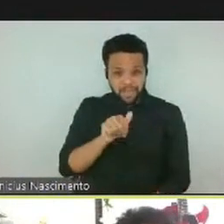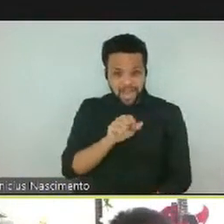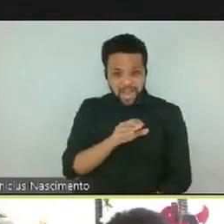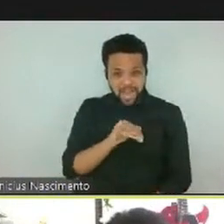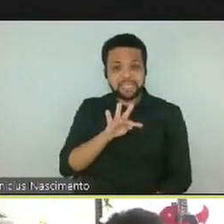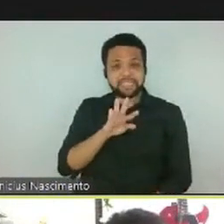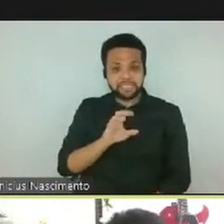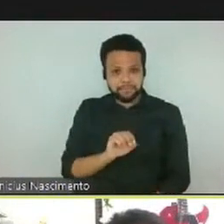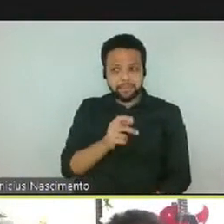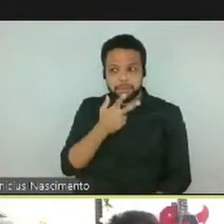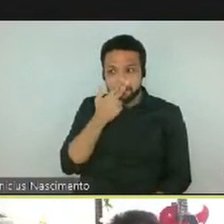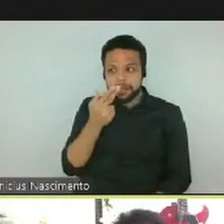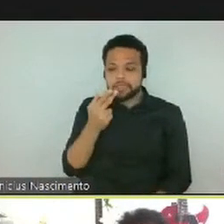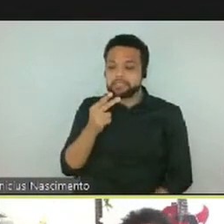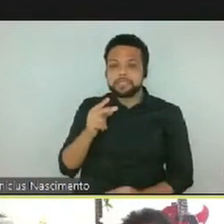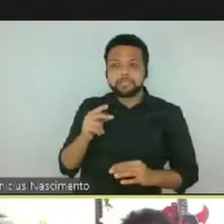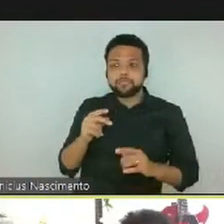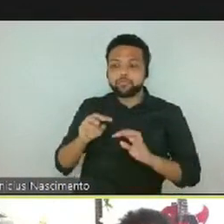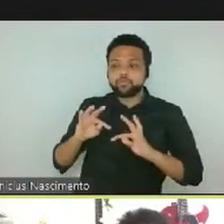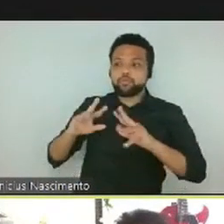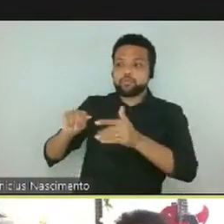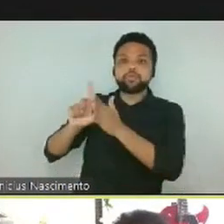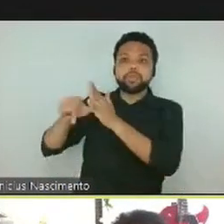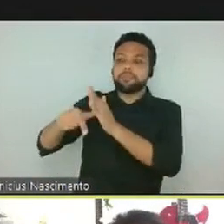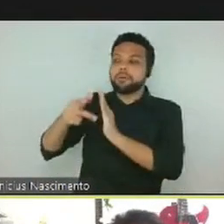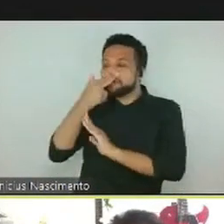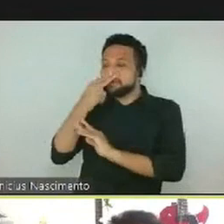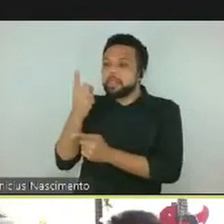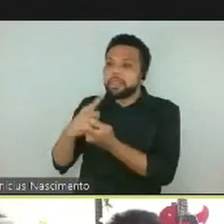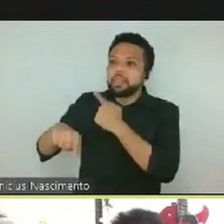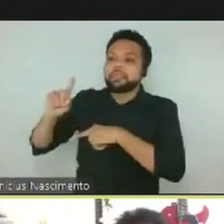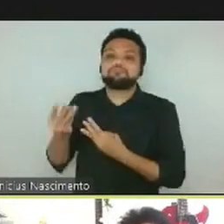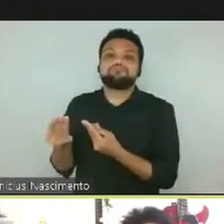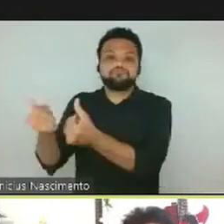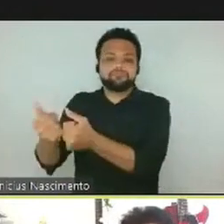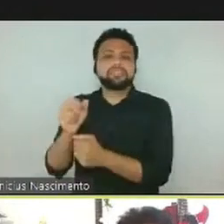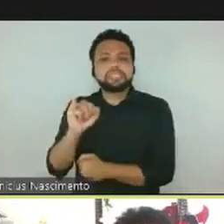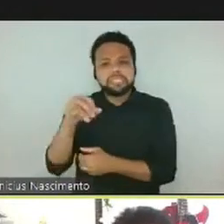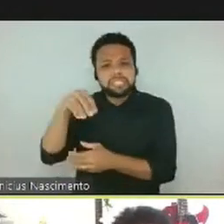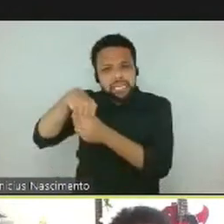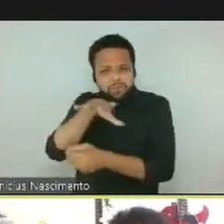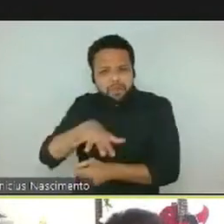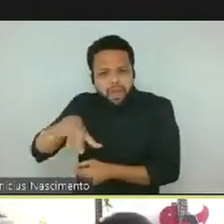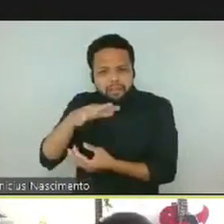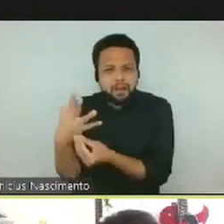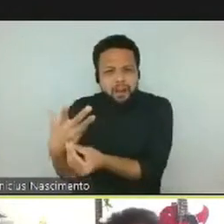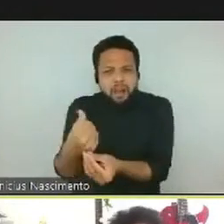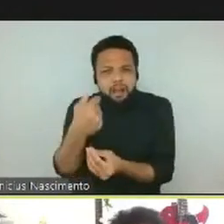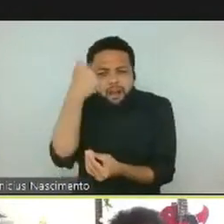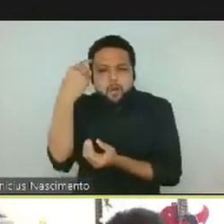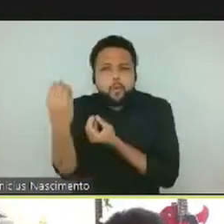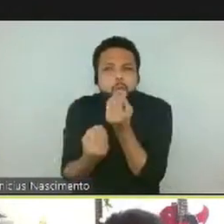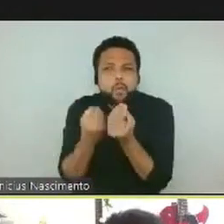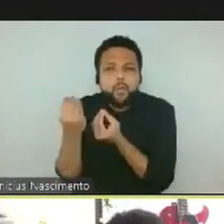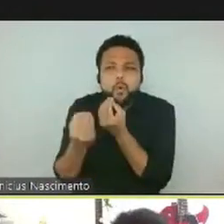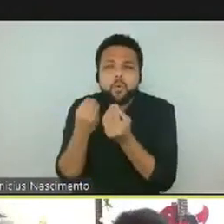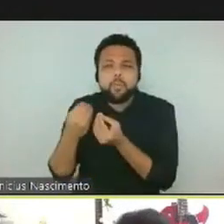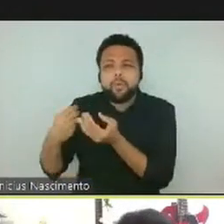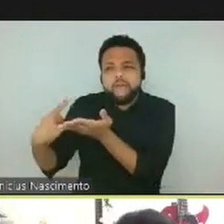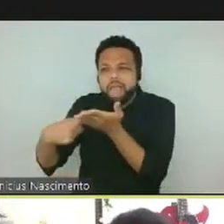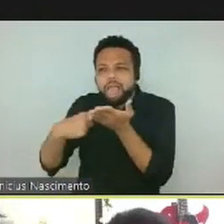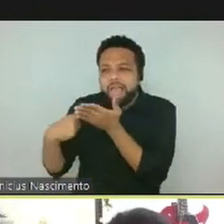depois do Renascimento, mas dentro das artes, se você pensar o que eles fizeram, esses tratados de perspectiva, de